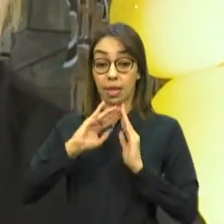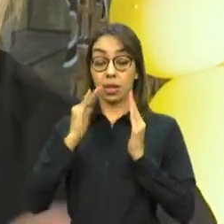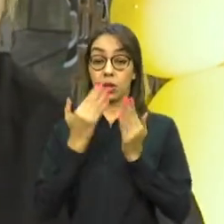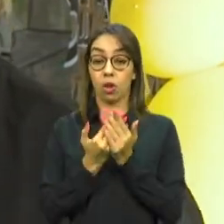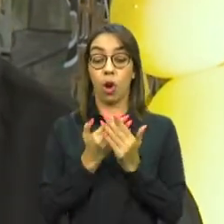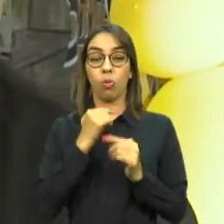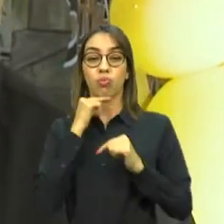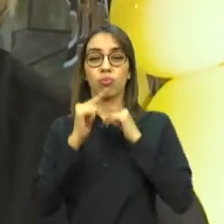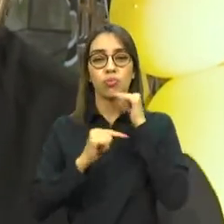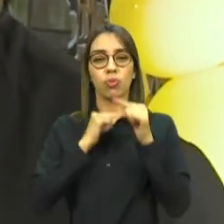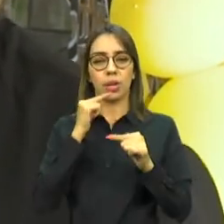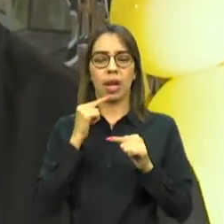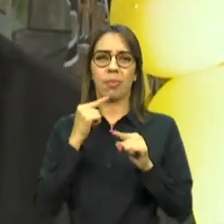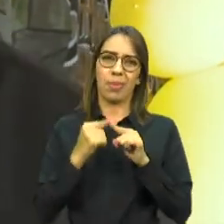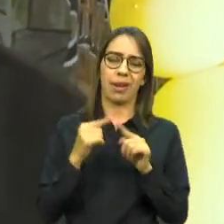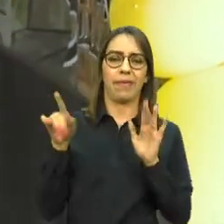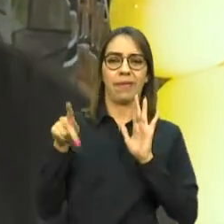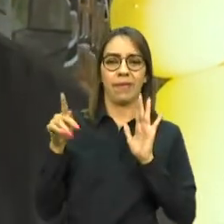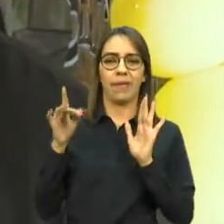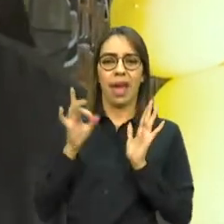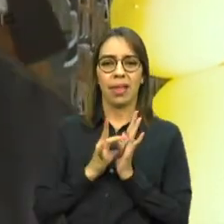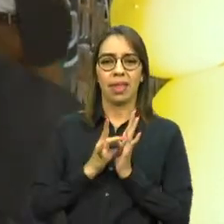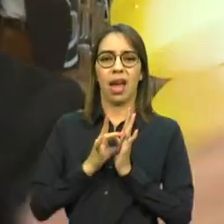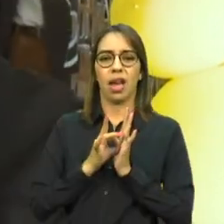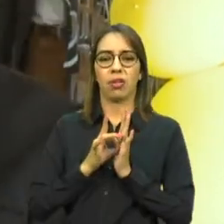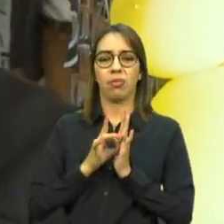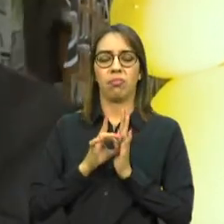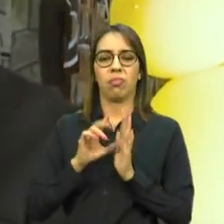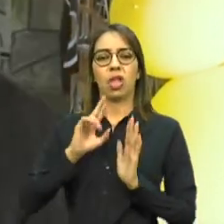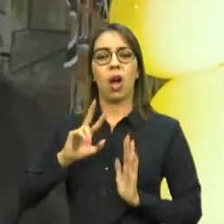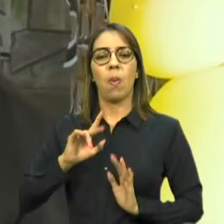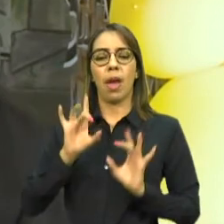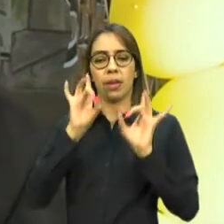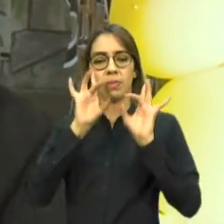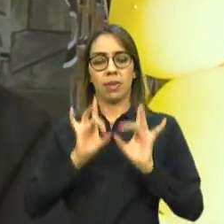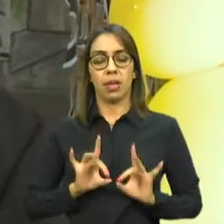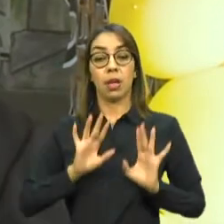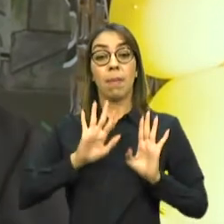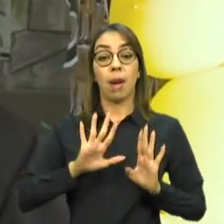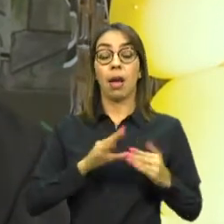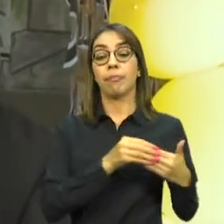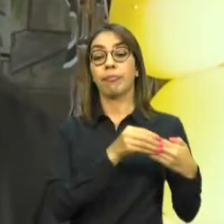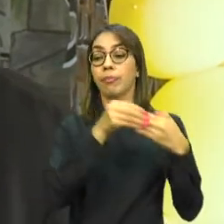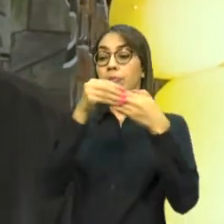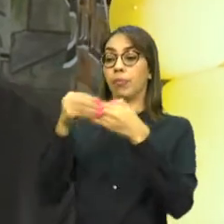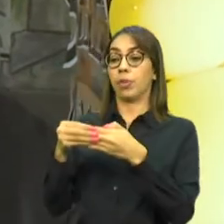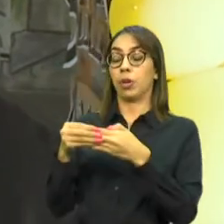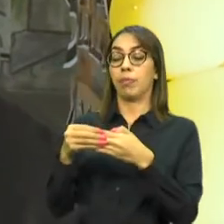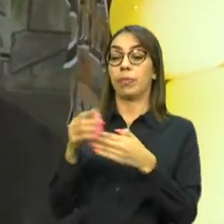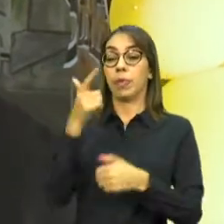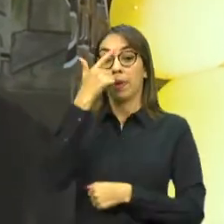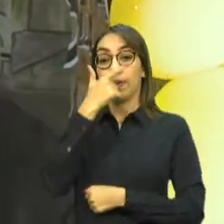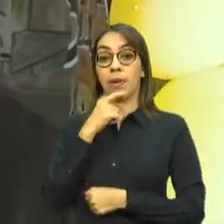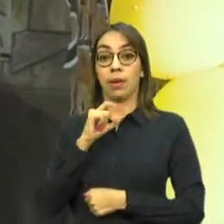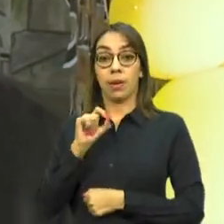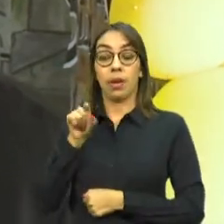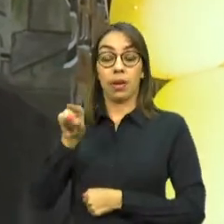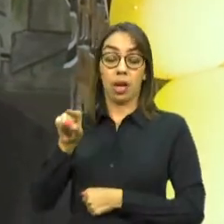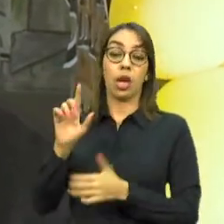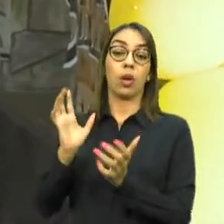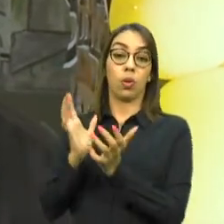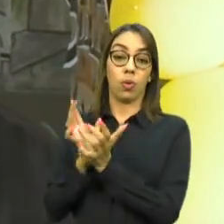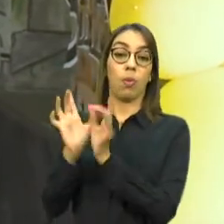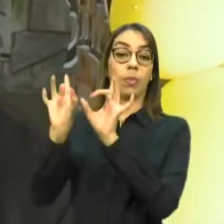nós não somos especialistas na área, é encaminhado para os órgãos, né, que tem especialista